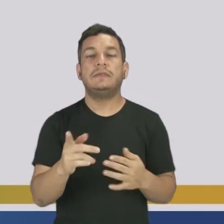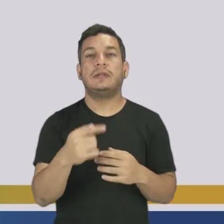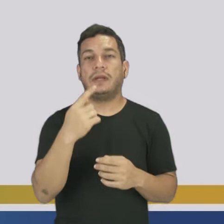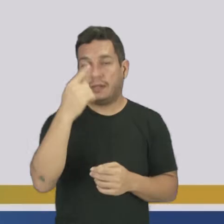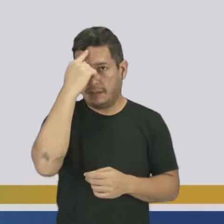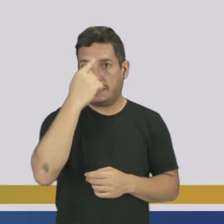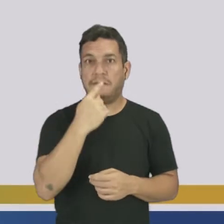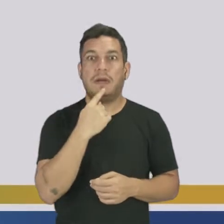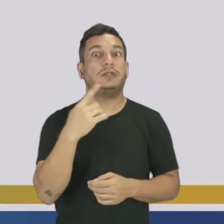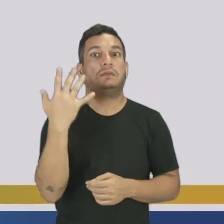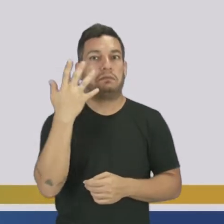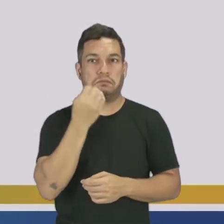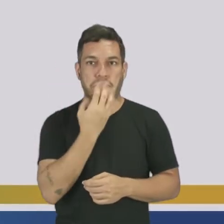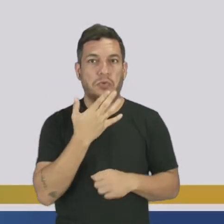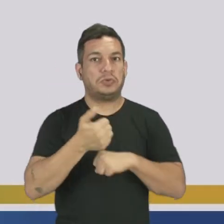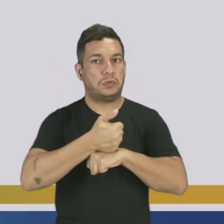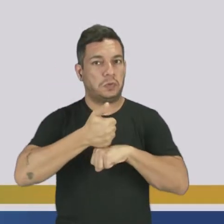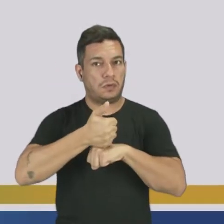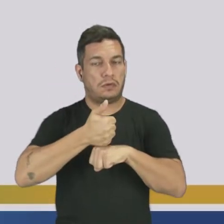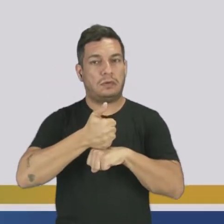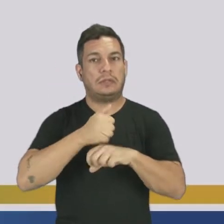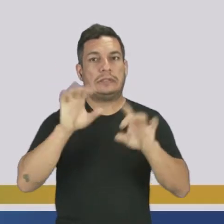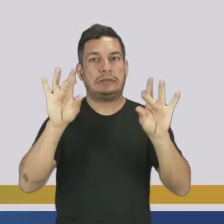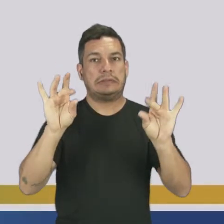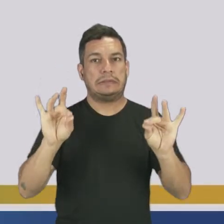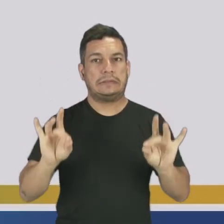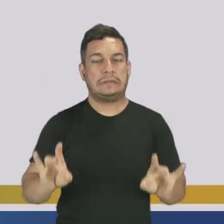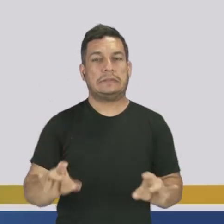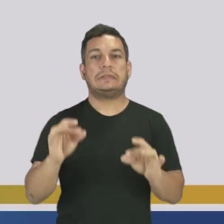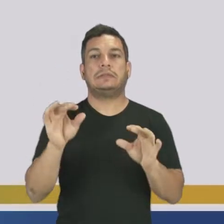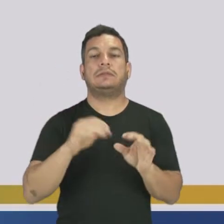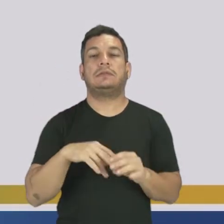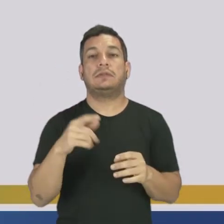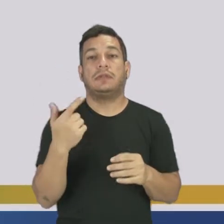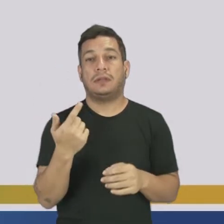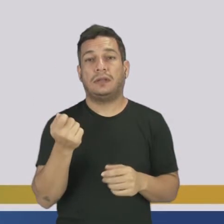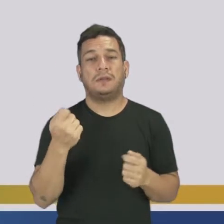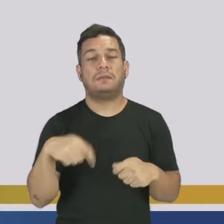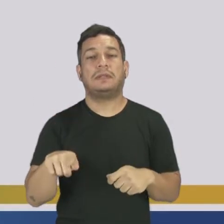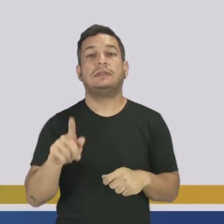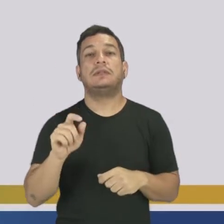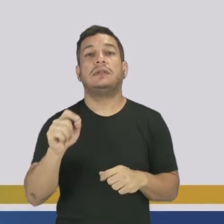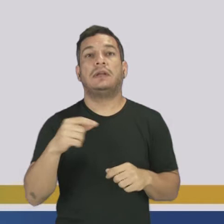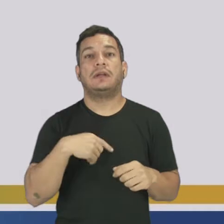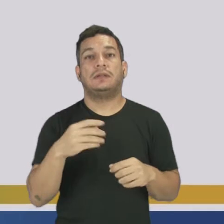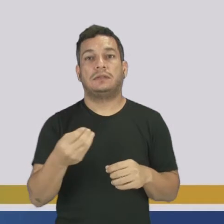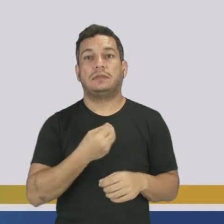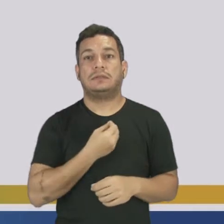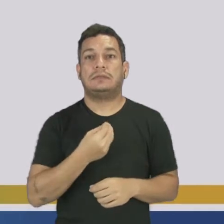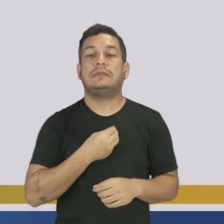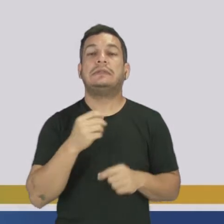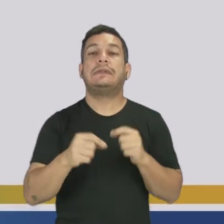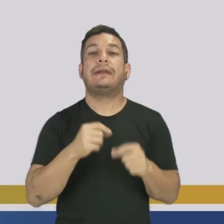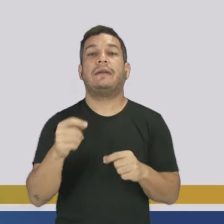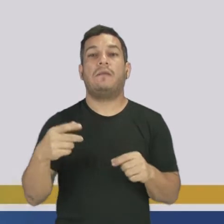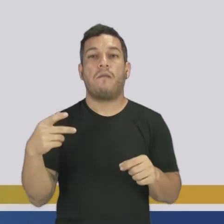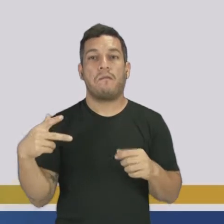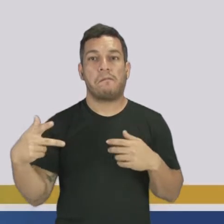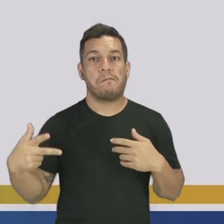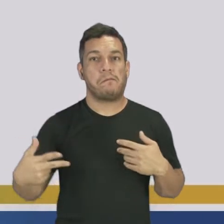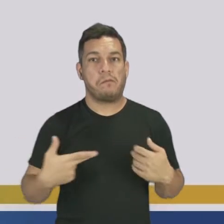imagens ricas, detalhadas de órgãos e estruturas delicadas, sem que haja necessidade de intervenção cirúrgica. Então, a partir